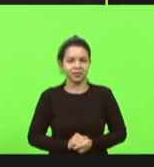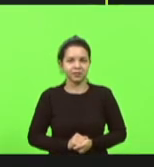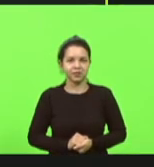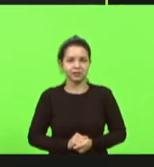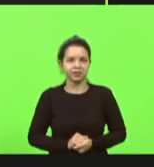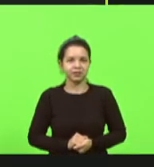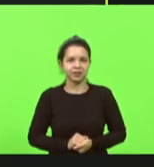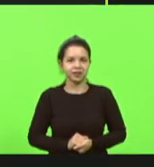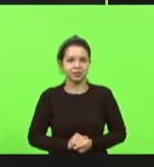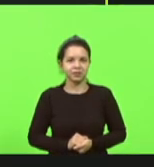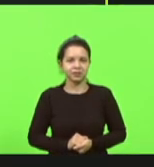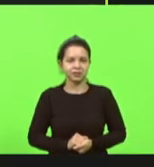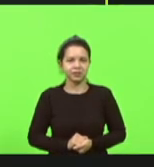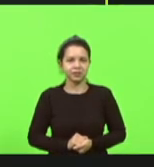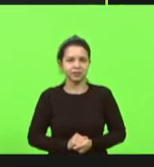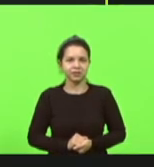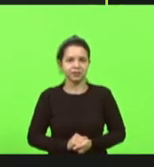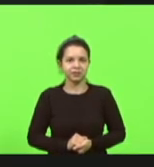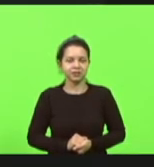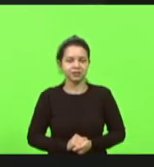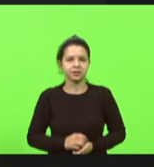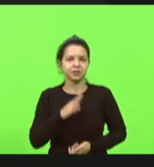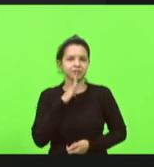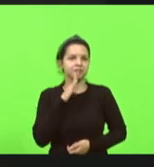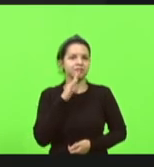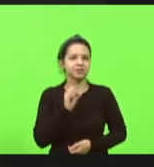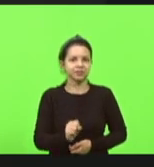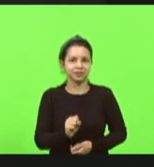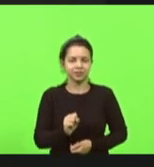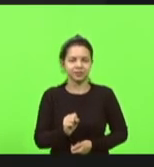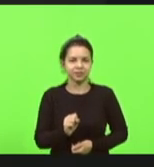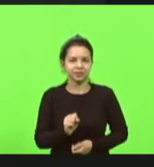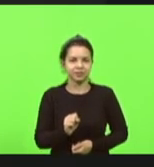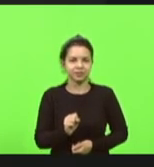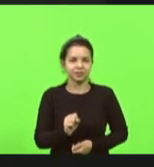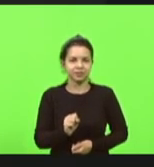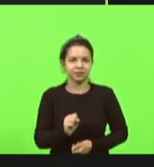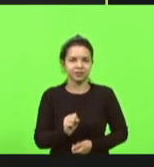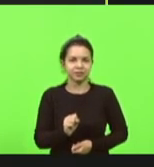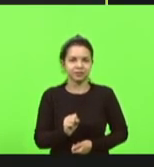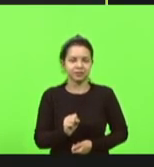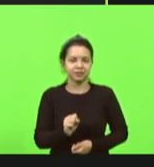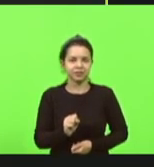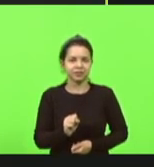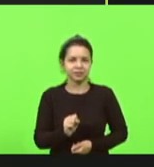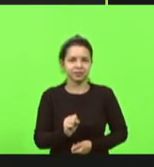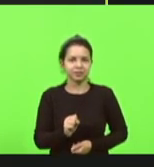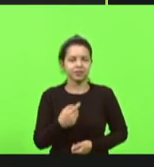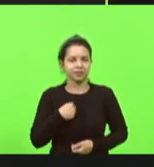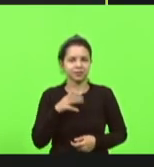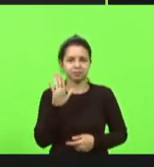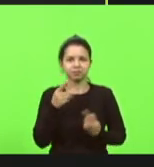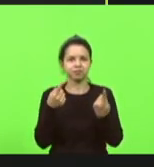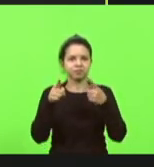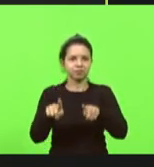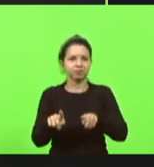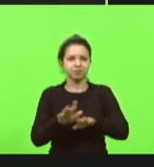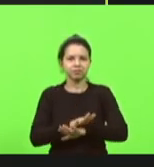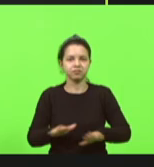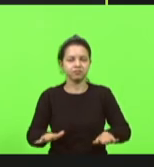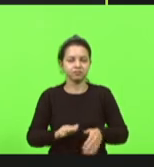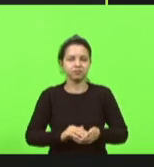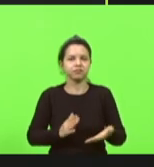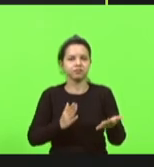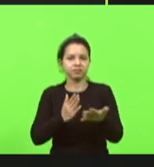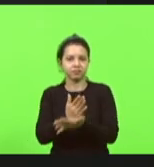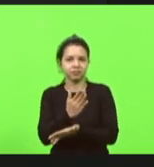Eu, presidente. Deputado Bruno Souza? Isso, só para manifestar contrário. Ok, aprovado